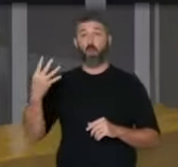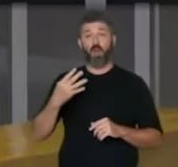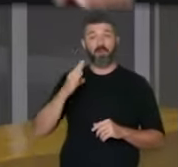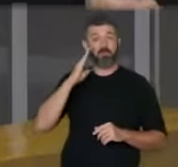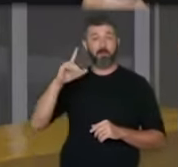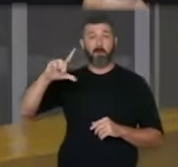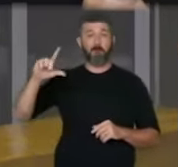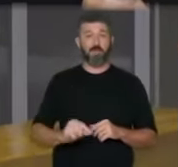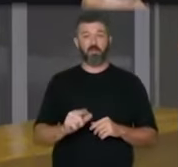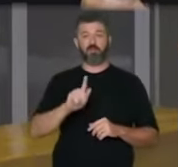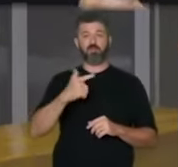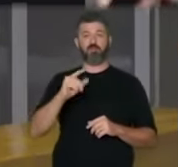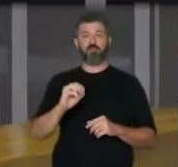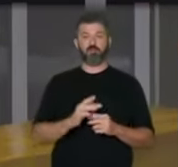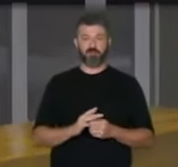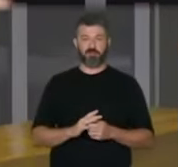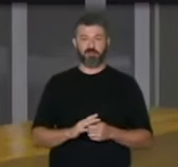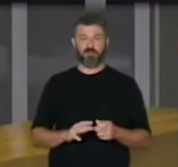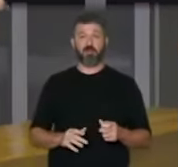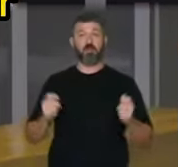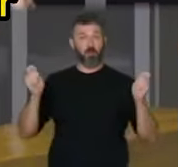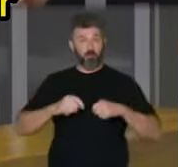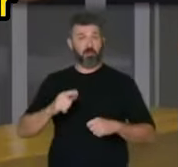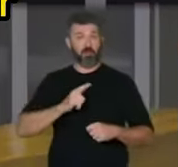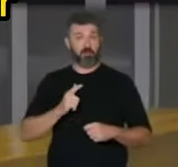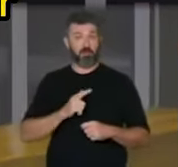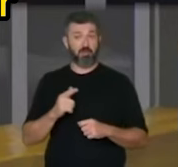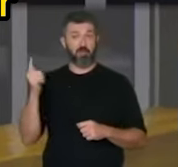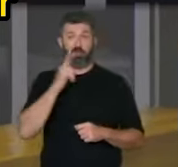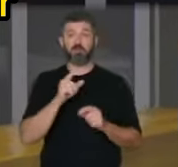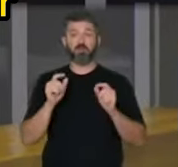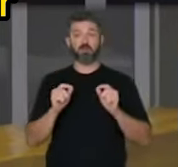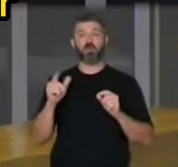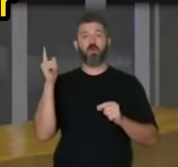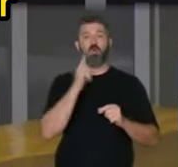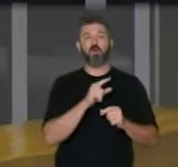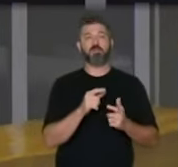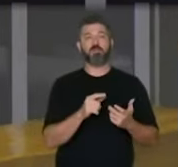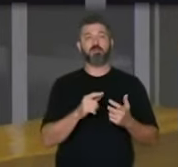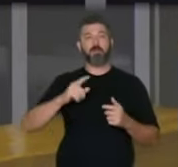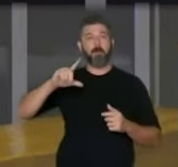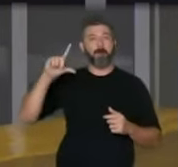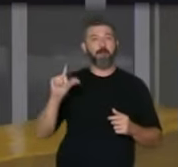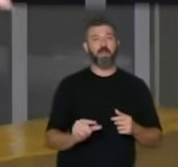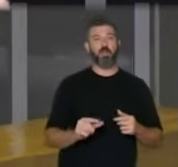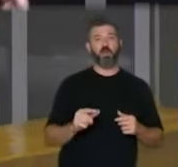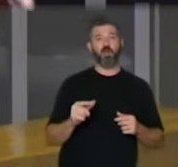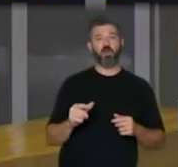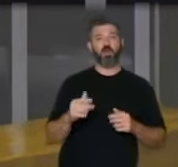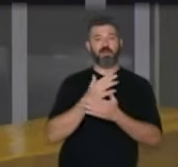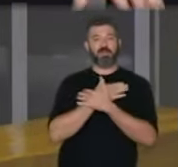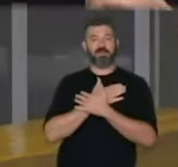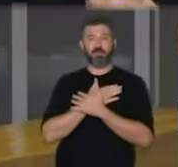do G20. Competente para fazer com que tivéssemos a menor taxa de desemprego